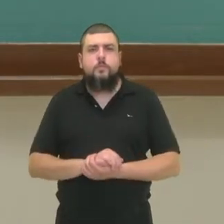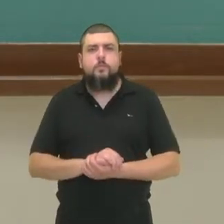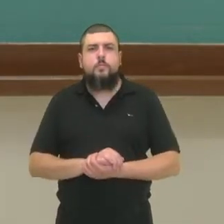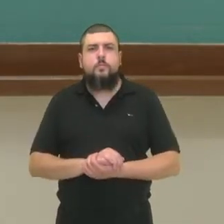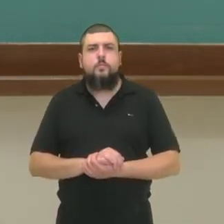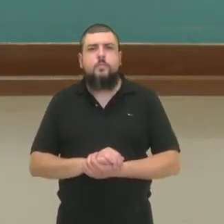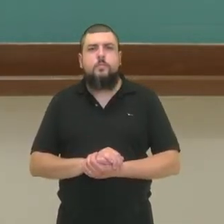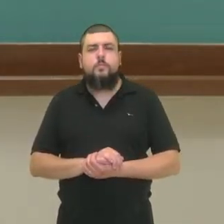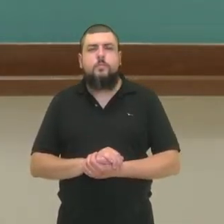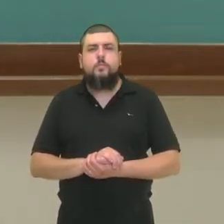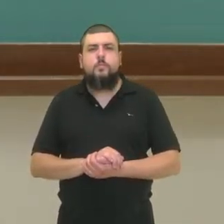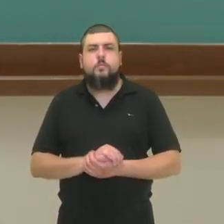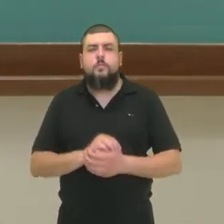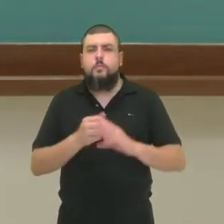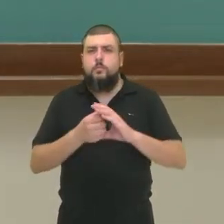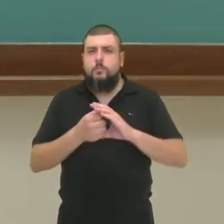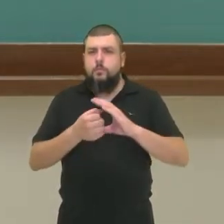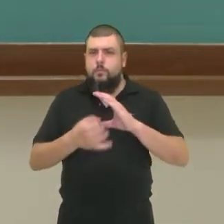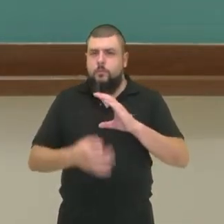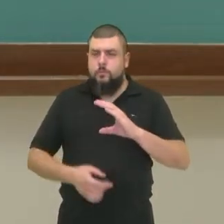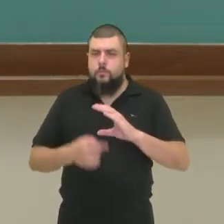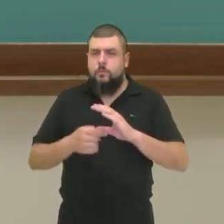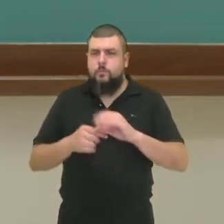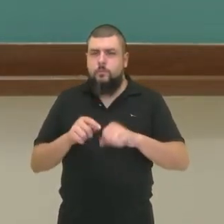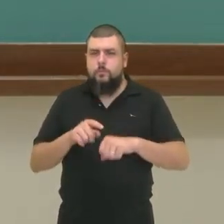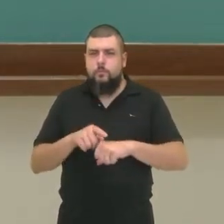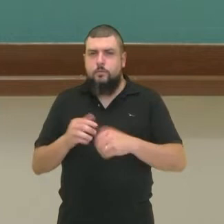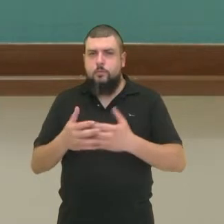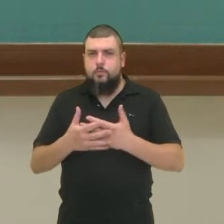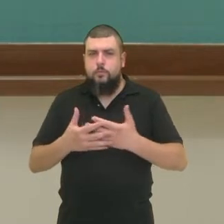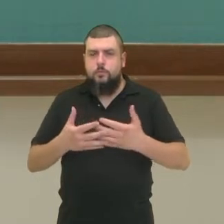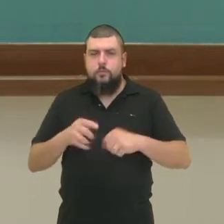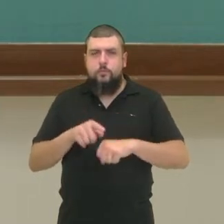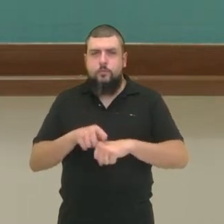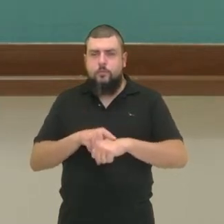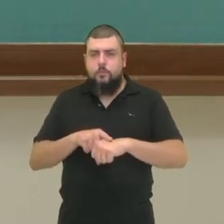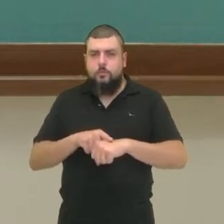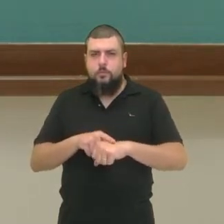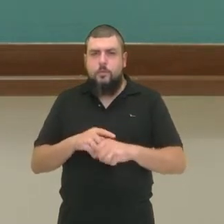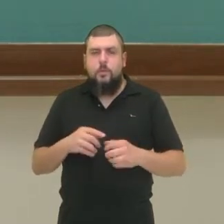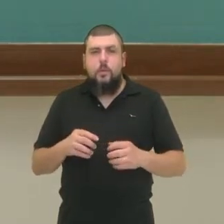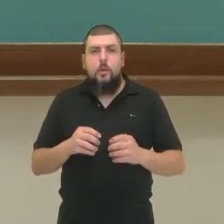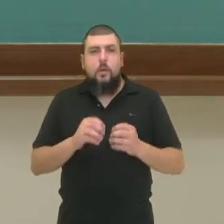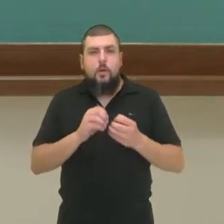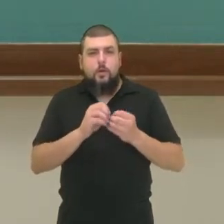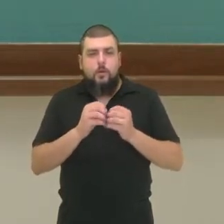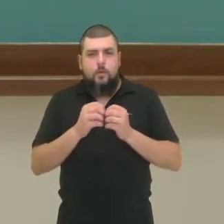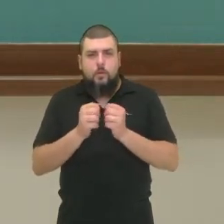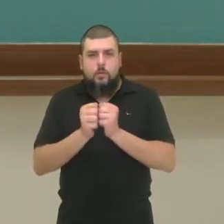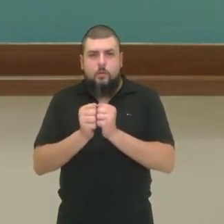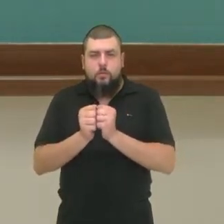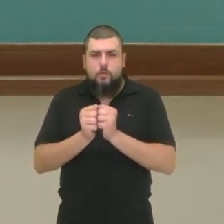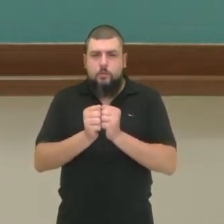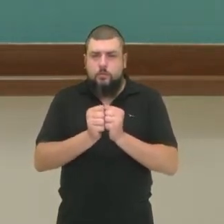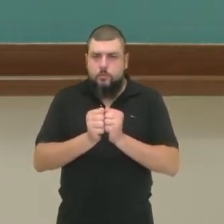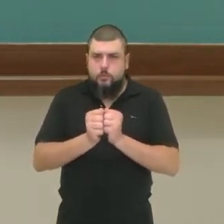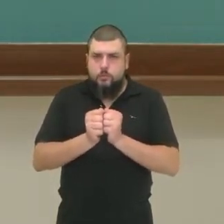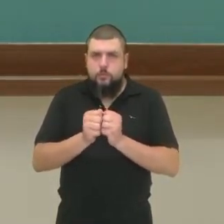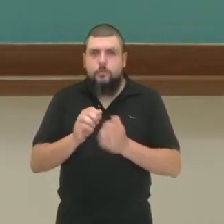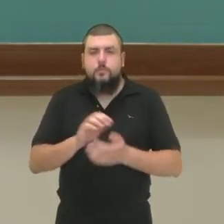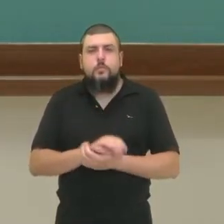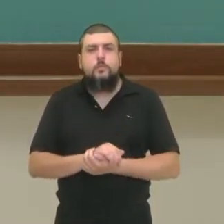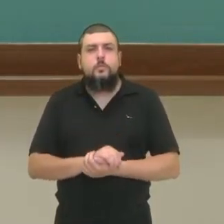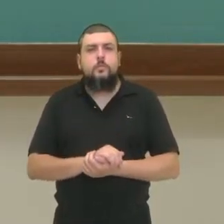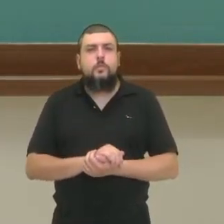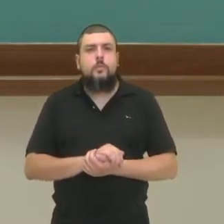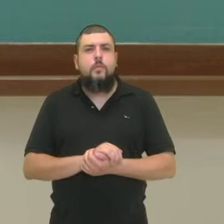as características do tecido epitelial? Eles são possuem células juxtapostas, as células são bem unidas, ficam uma do